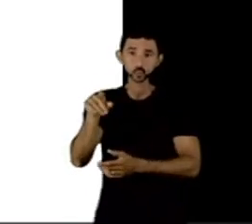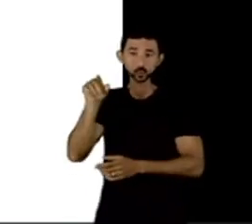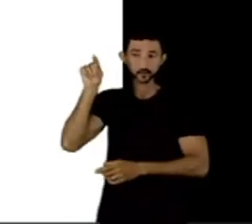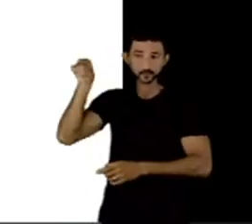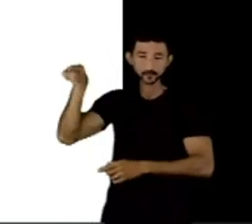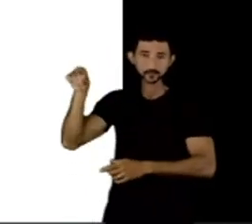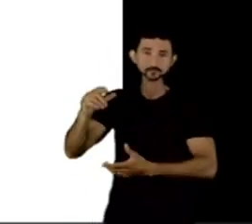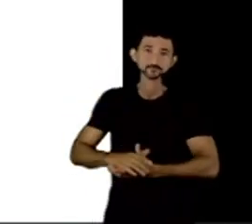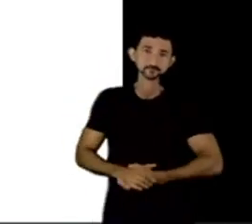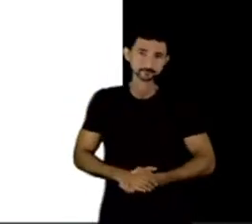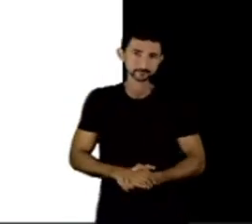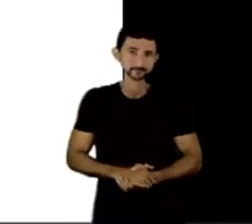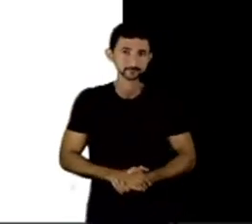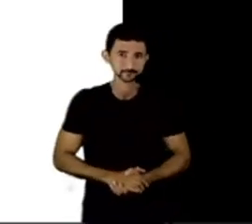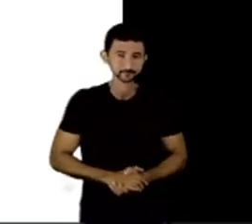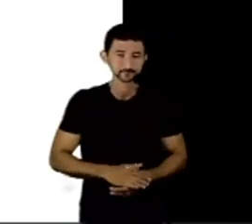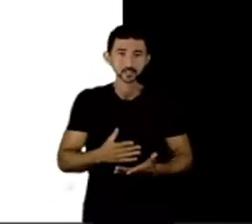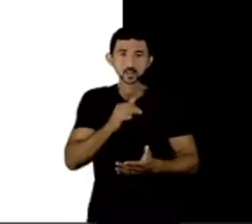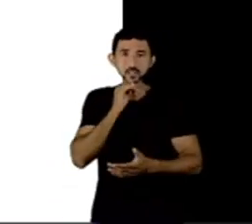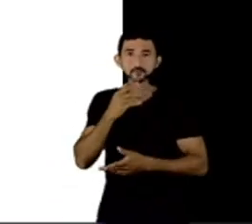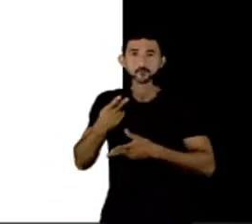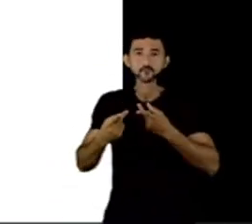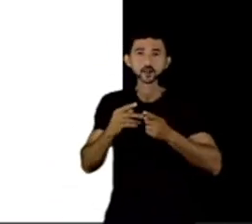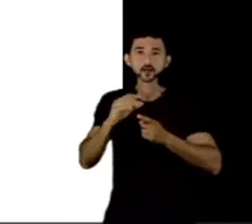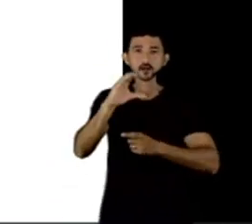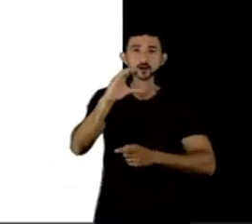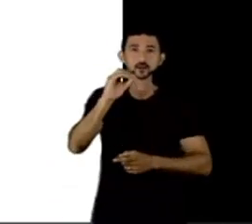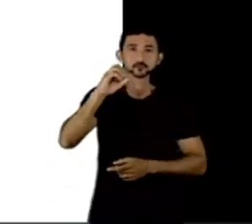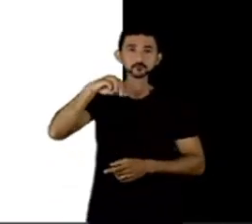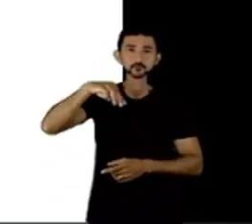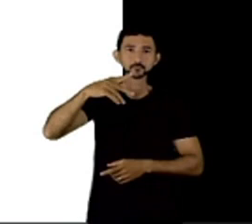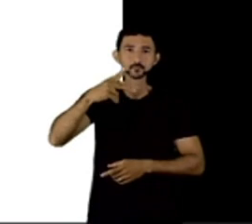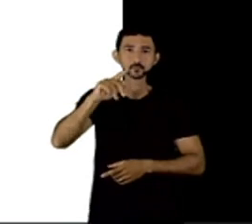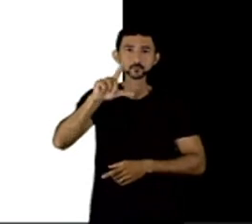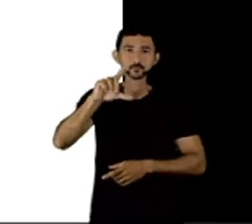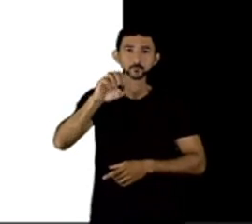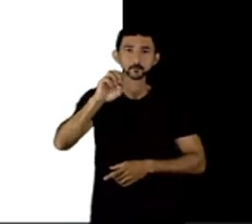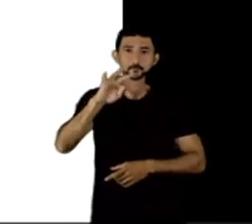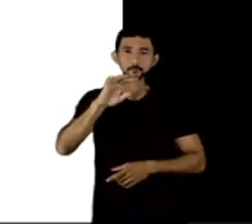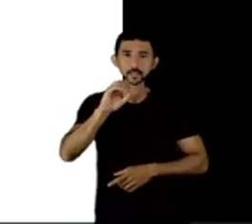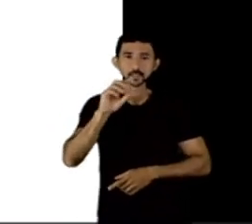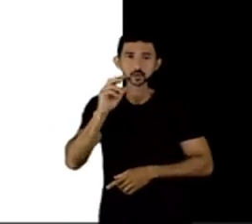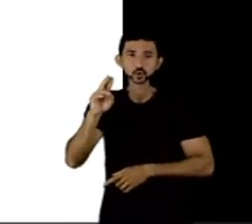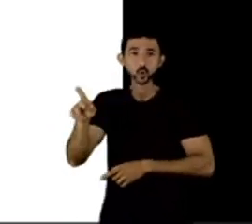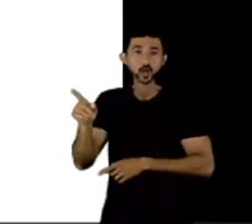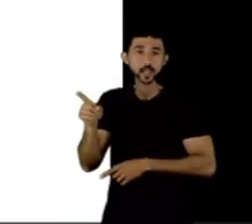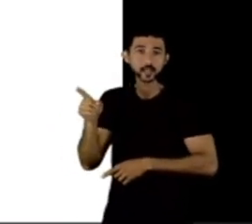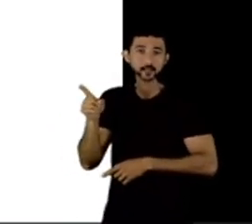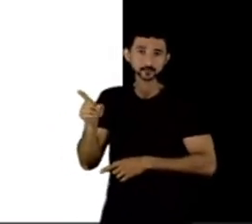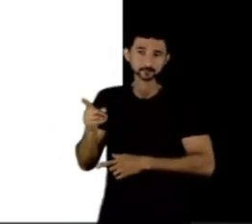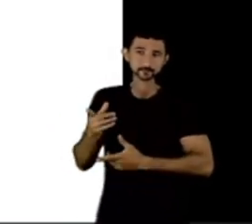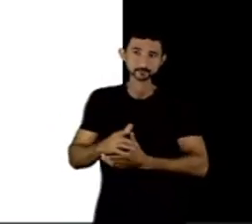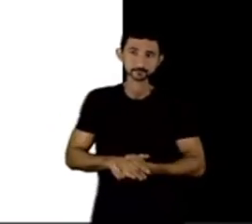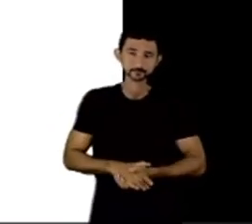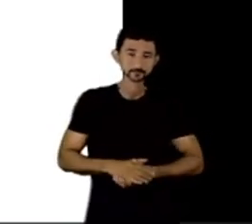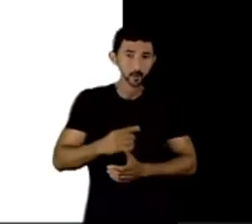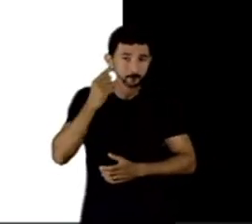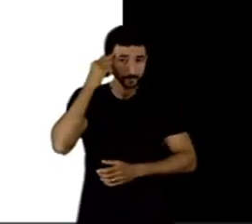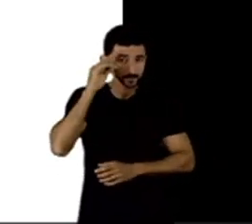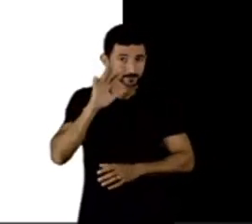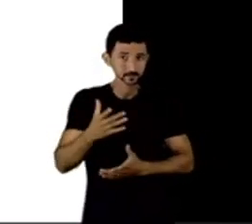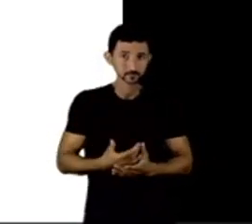Terceira pessoa. Então, quando eu digo completou, é ele completou. Acompanhe o